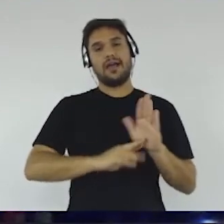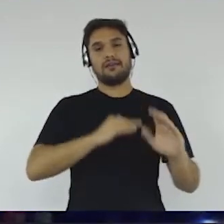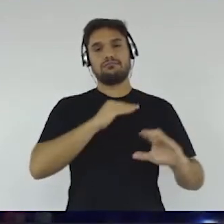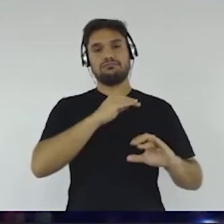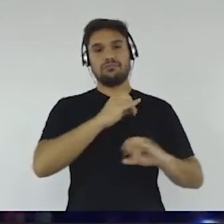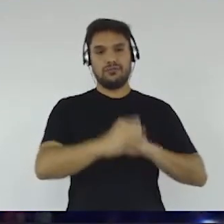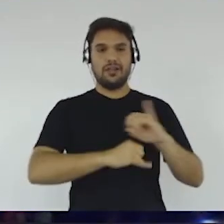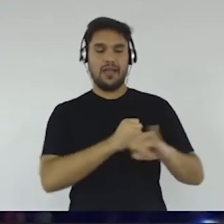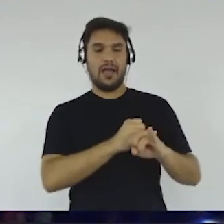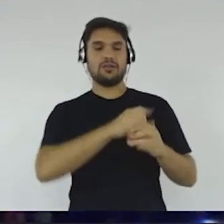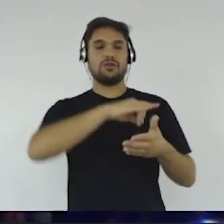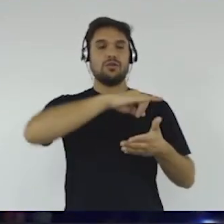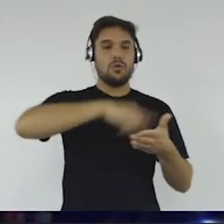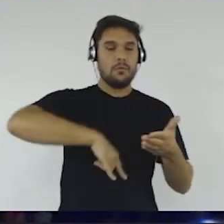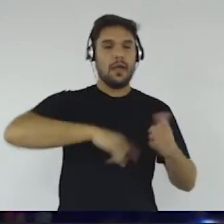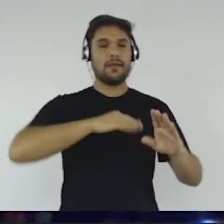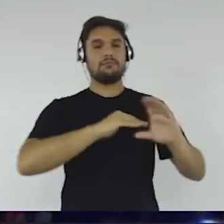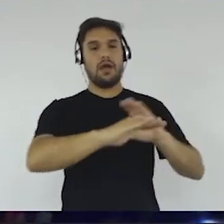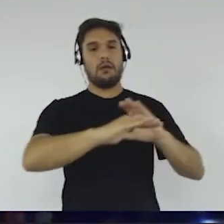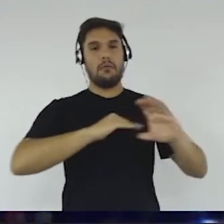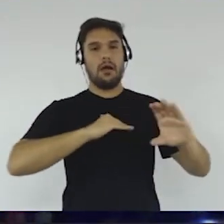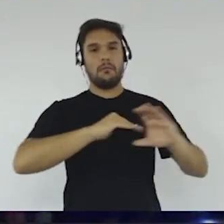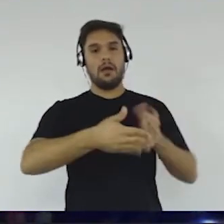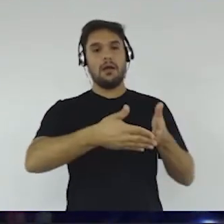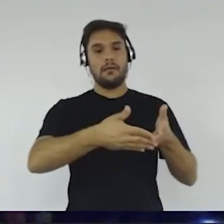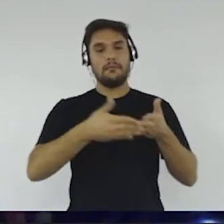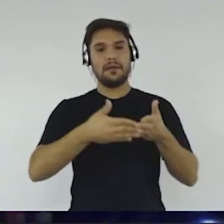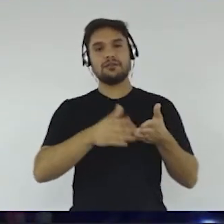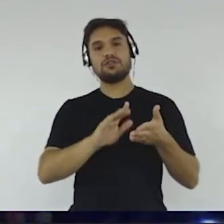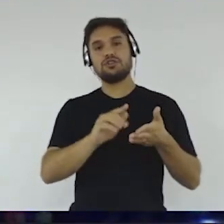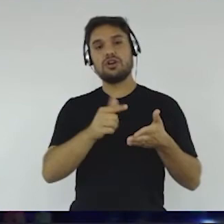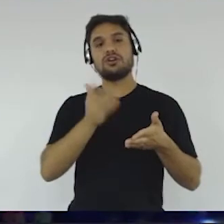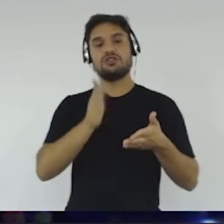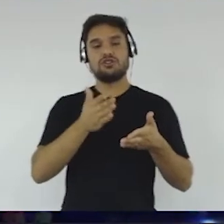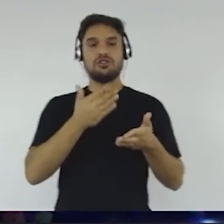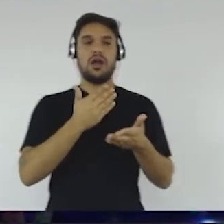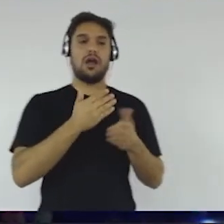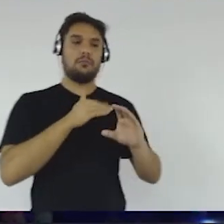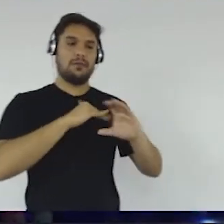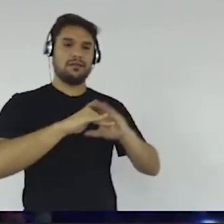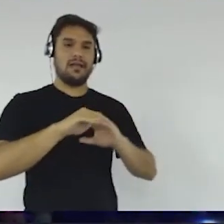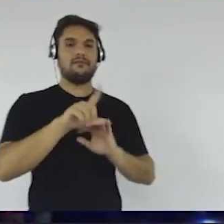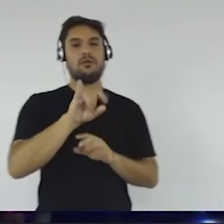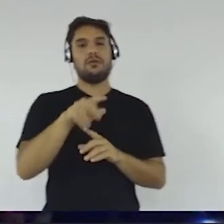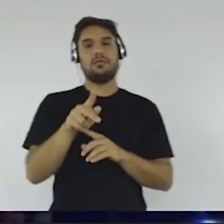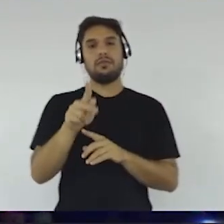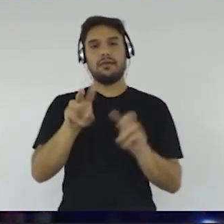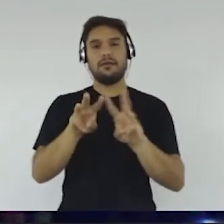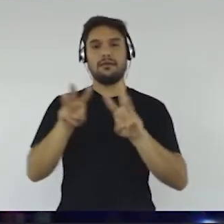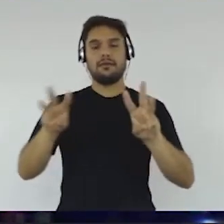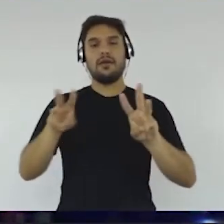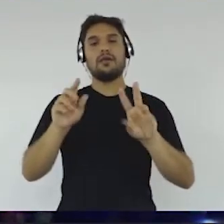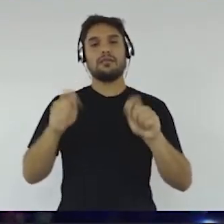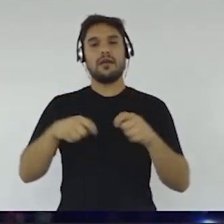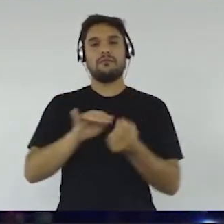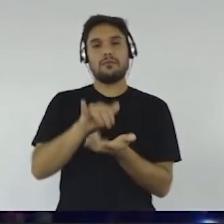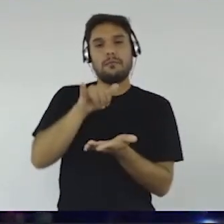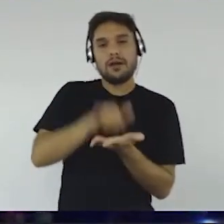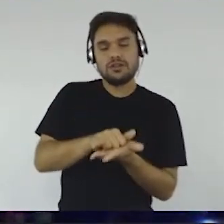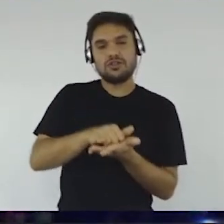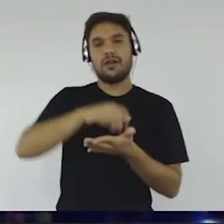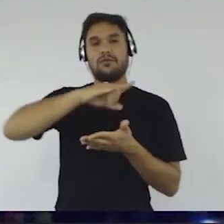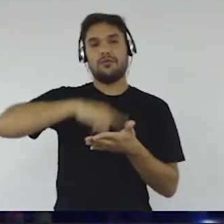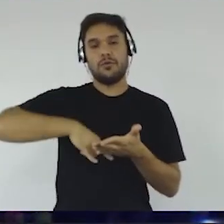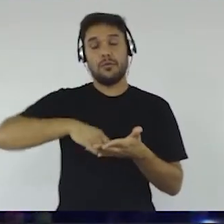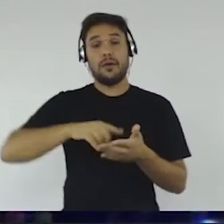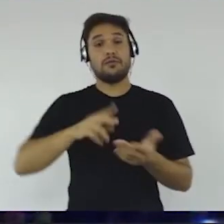As partes, tão logo requeriam a instauração do procedimento arbitral, recebiam um link, poderiam, por meio dele, fazer o upload dos seus